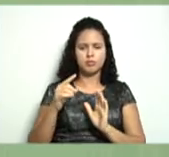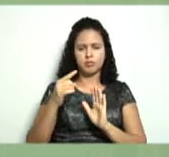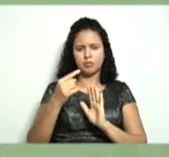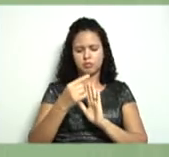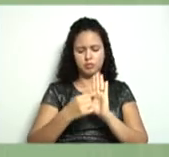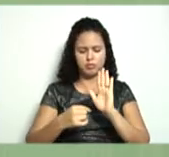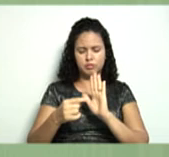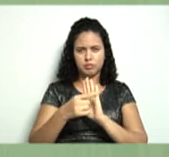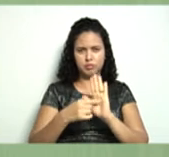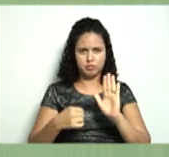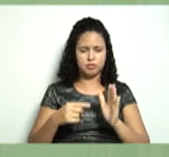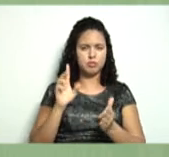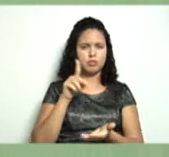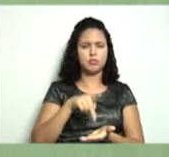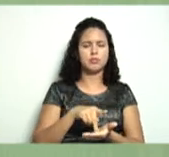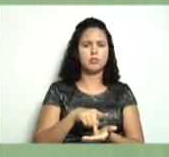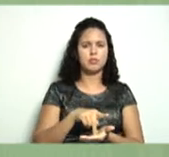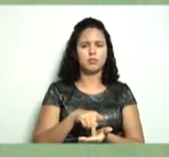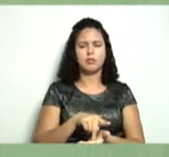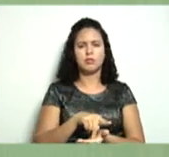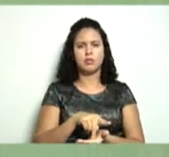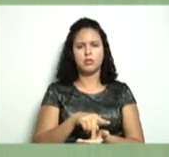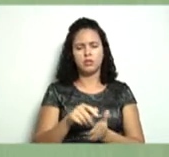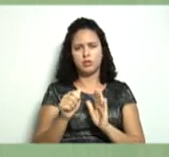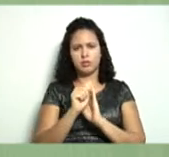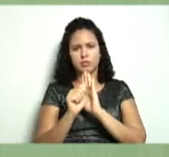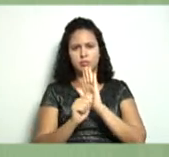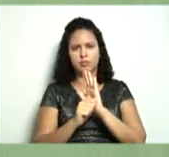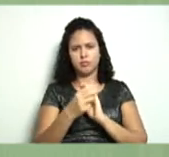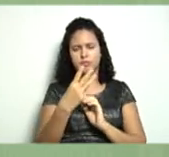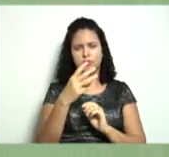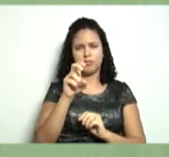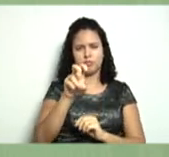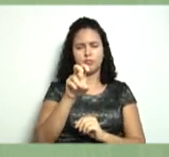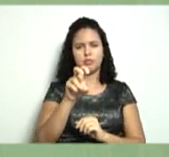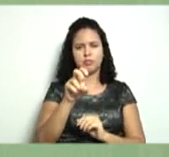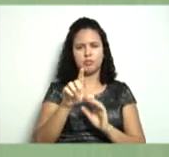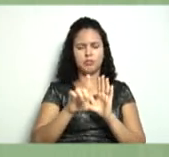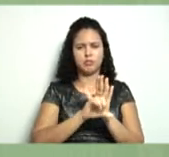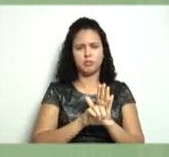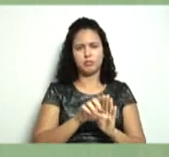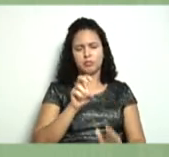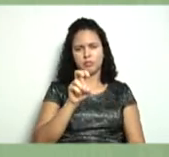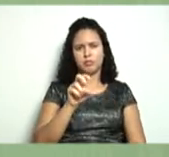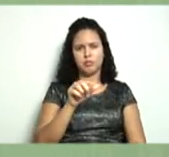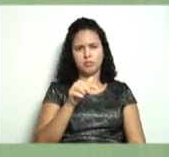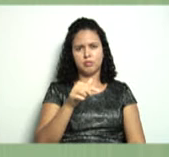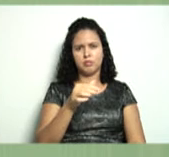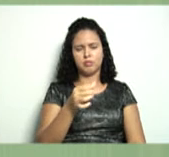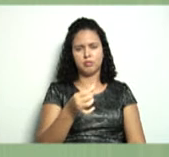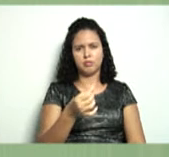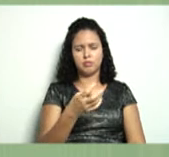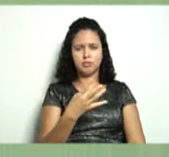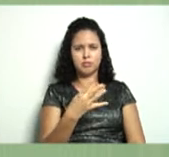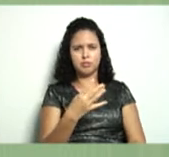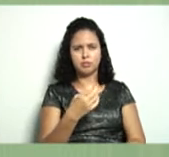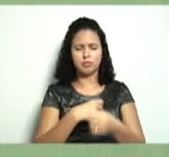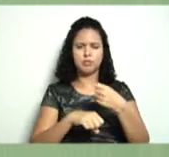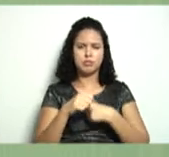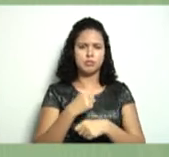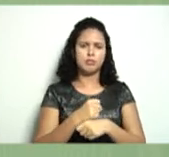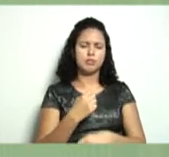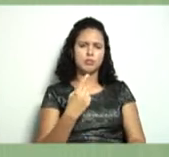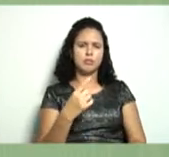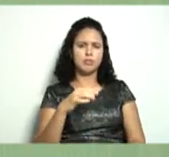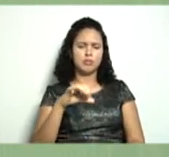alternativa verdadeira. De acordo com o artigo 35 da Lei 5.764, de 71, a exclusão do